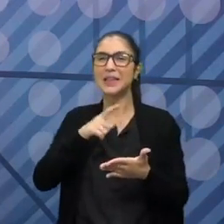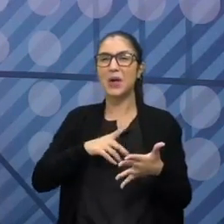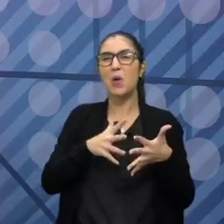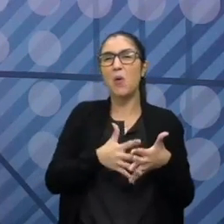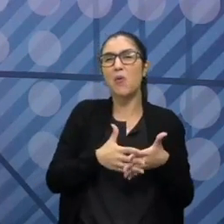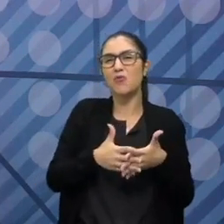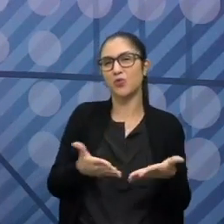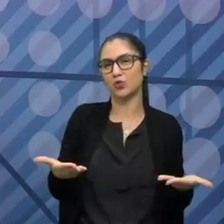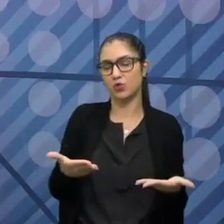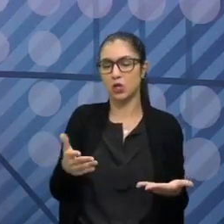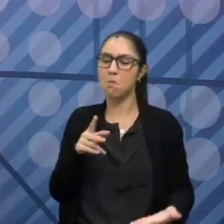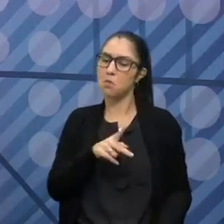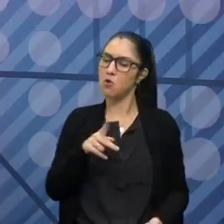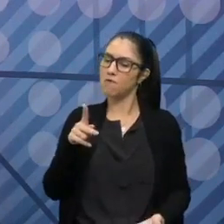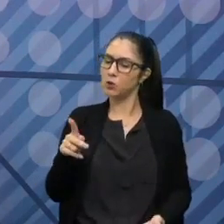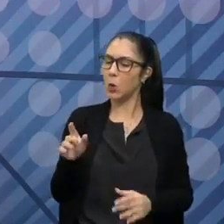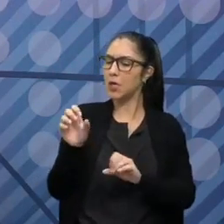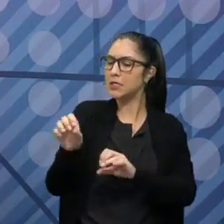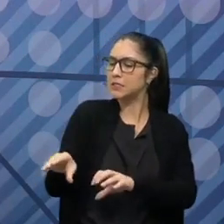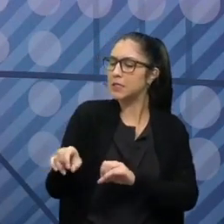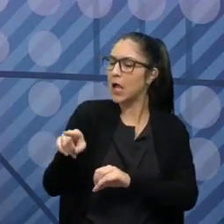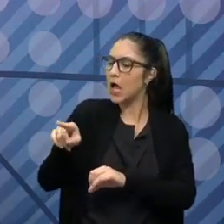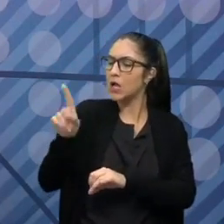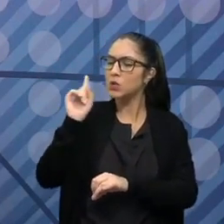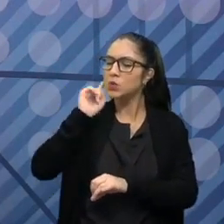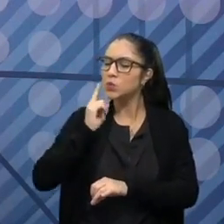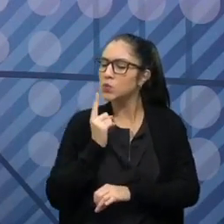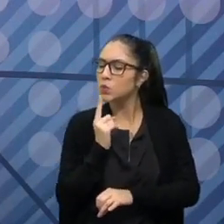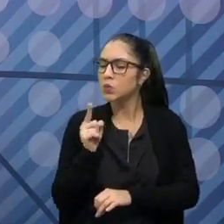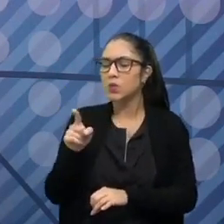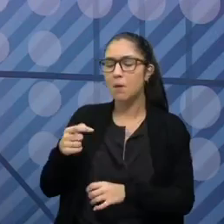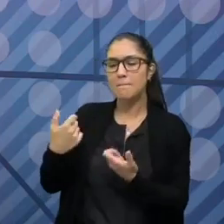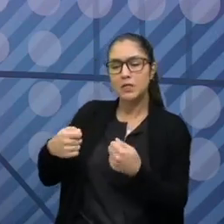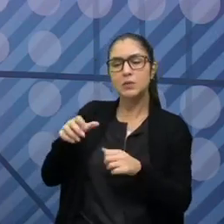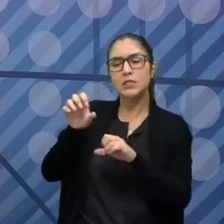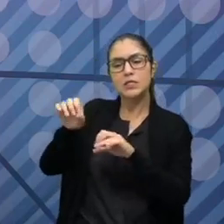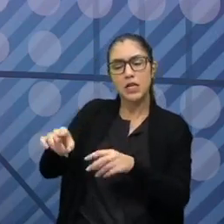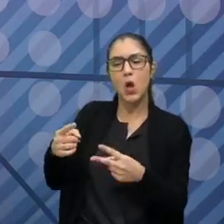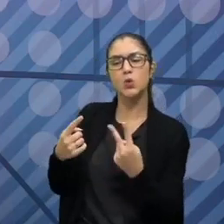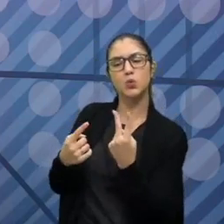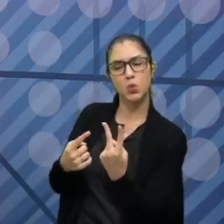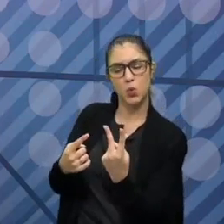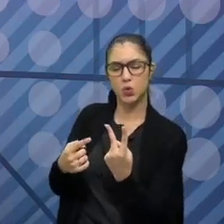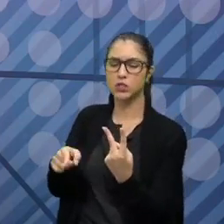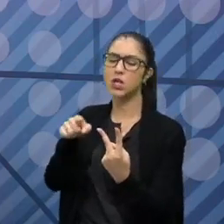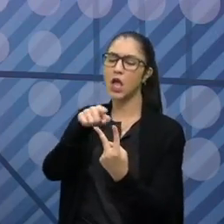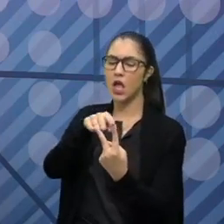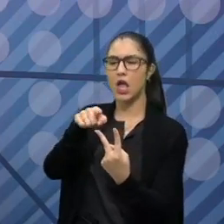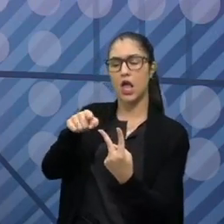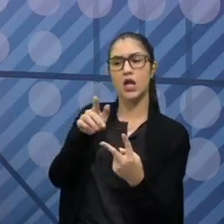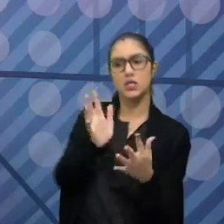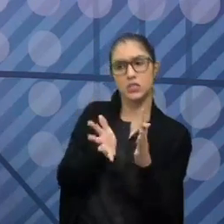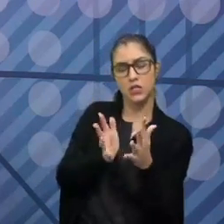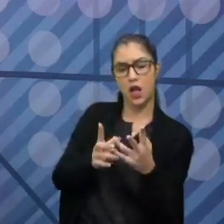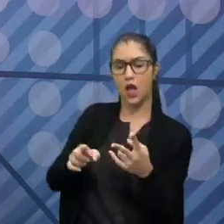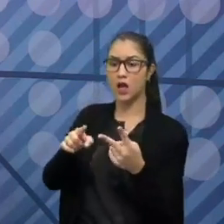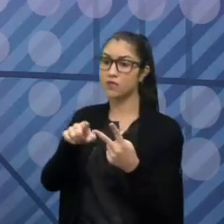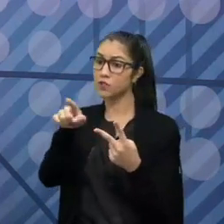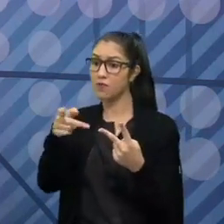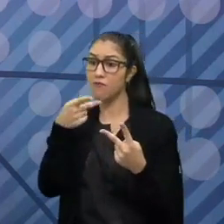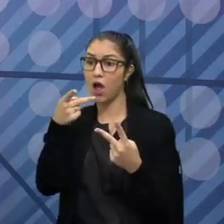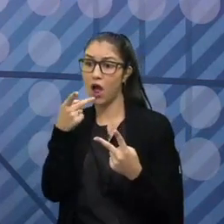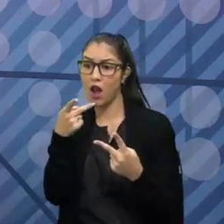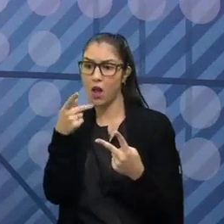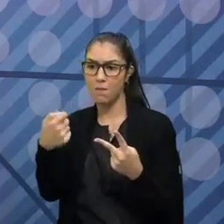confundem hoje, que o professor, quando vai ensinar o aluno surdo, ele tem que ensinar das duas formas, ensinar com língua de sinais, ensinar a